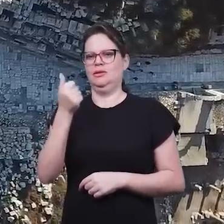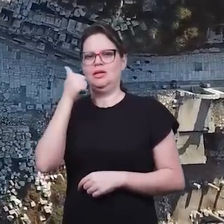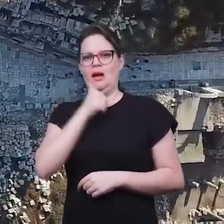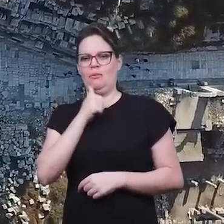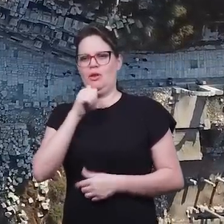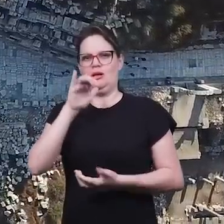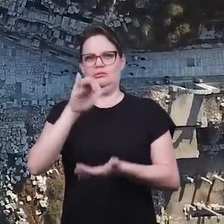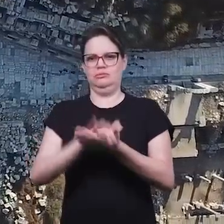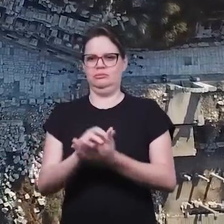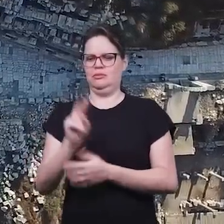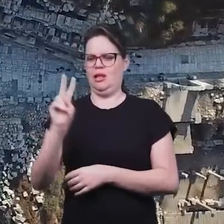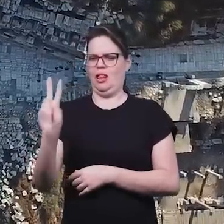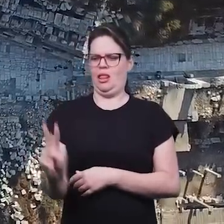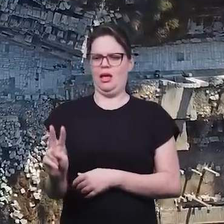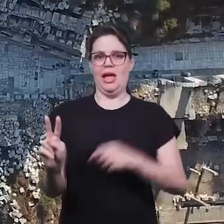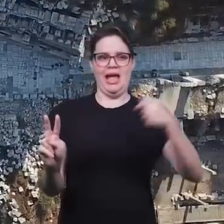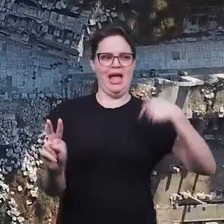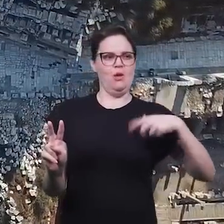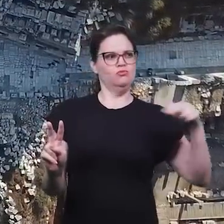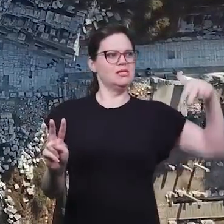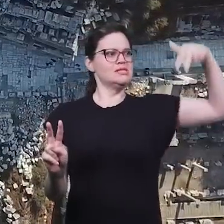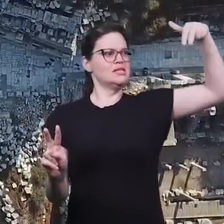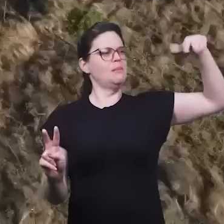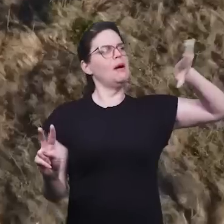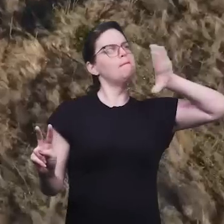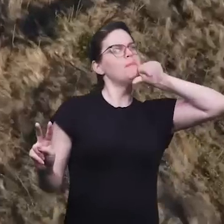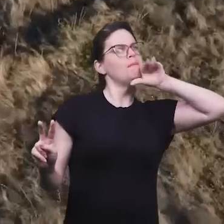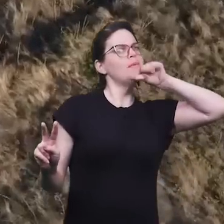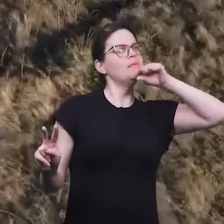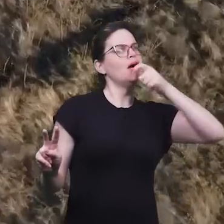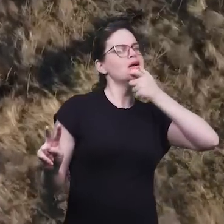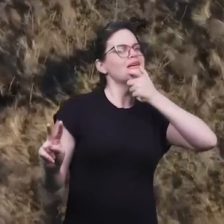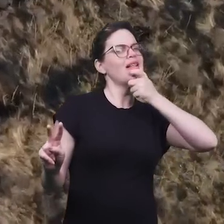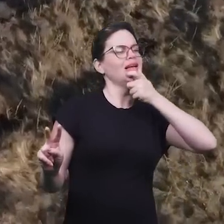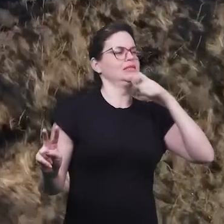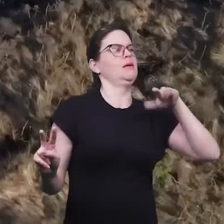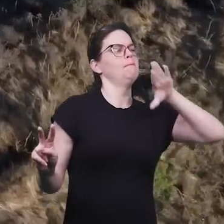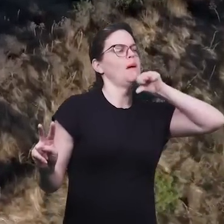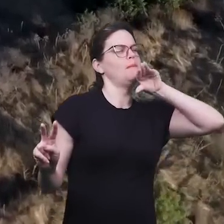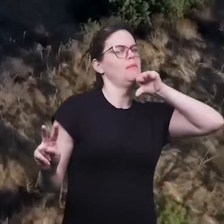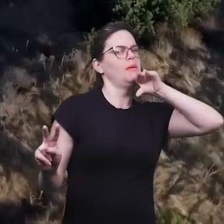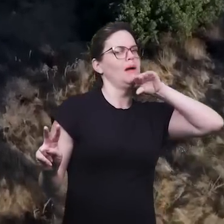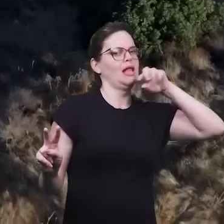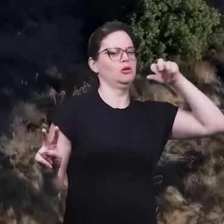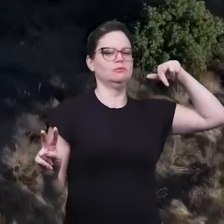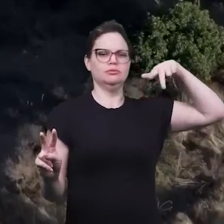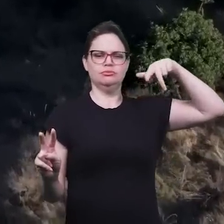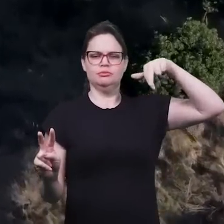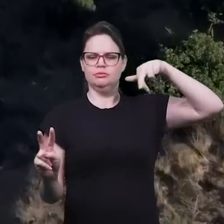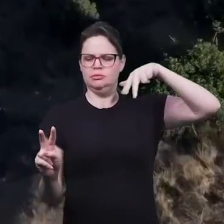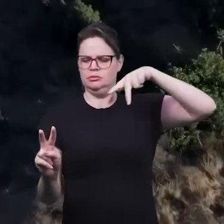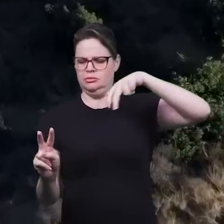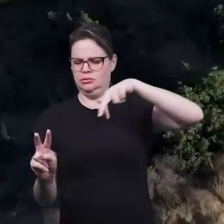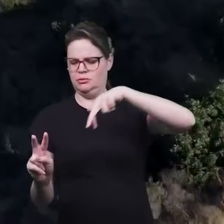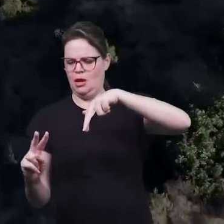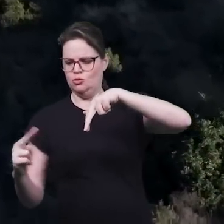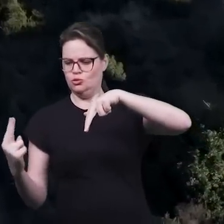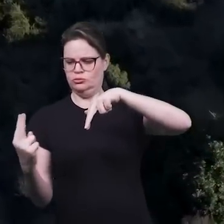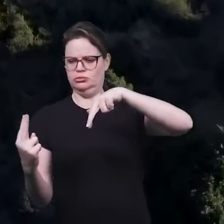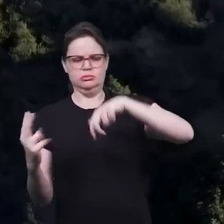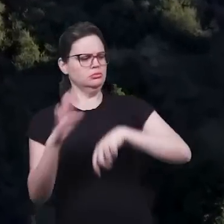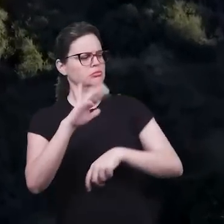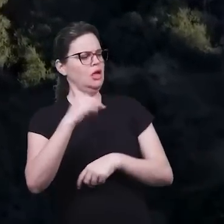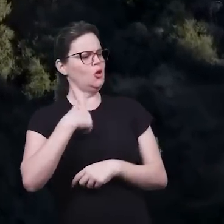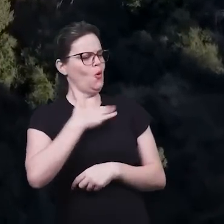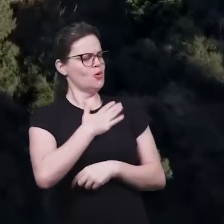e ouvindo nitidamente o que eu falava na gravação, que eu estava lá em cima. E quando eu desci, eles me abordaram e falaram assim: olha, nós gostamos muito